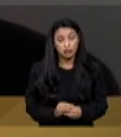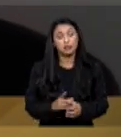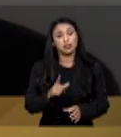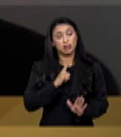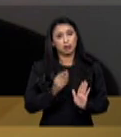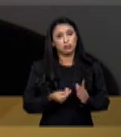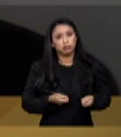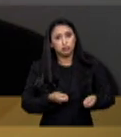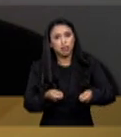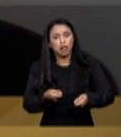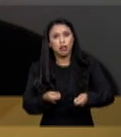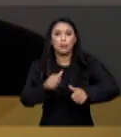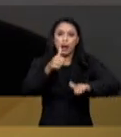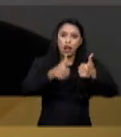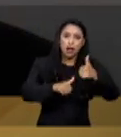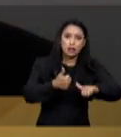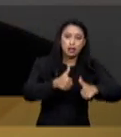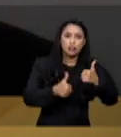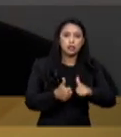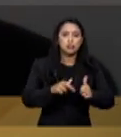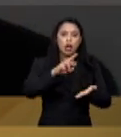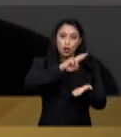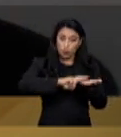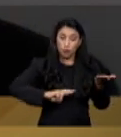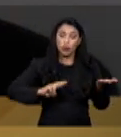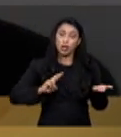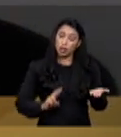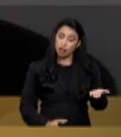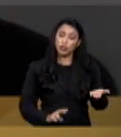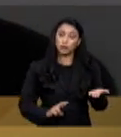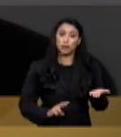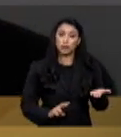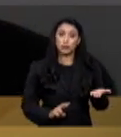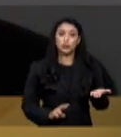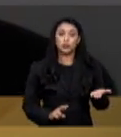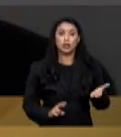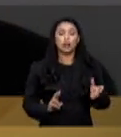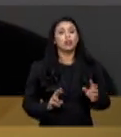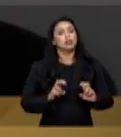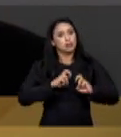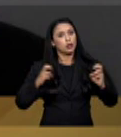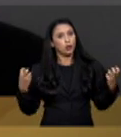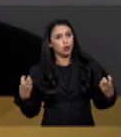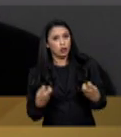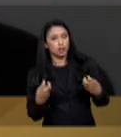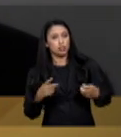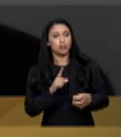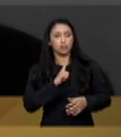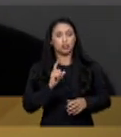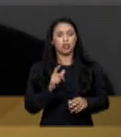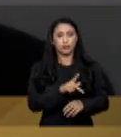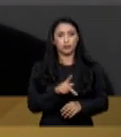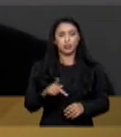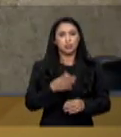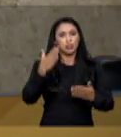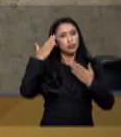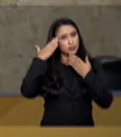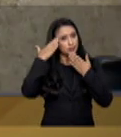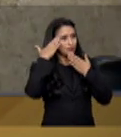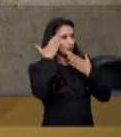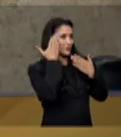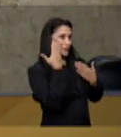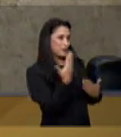para a apreciação em sede de relatório deste colegiado, senhor presidente. Muito